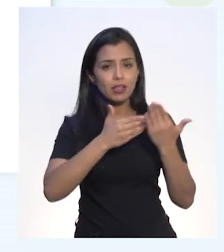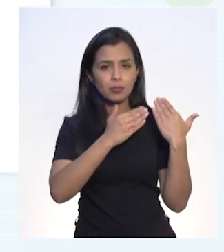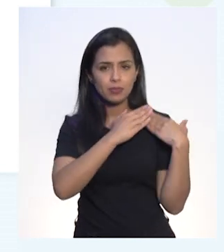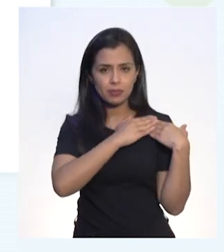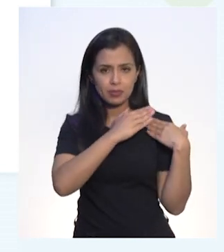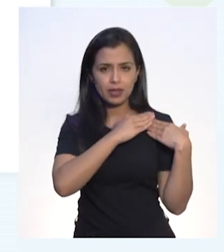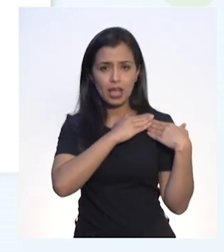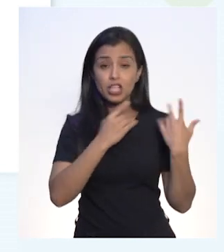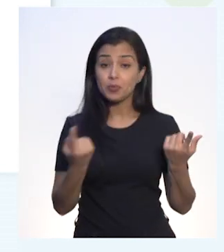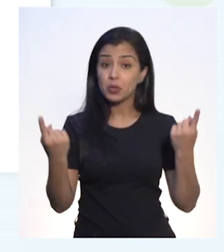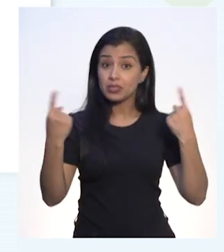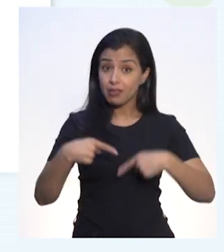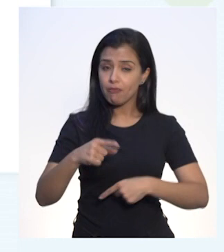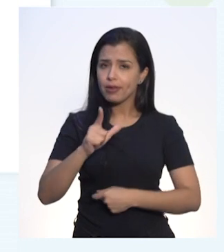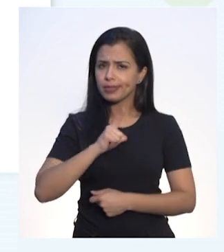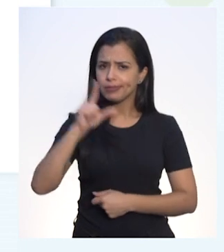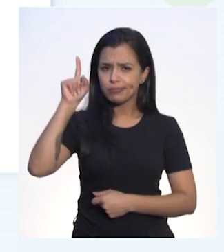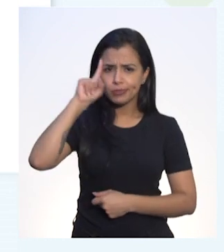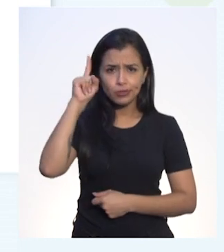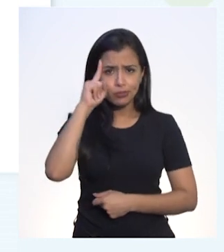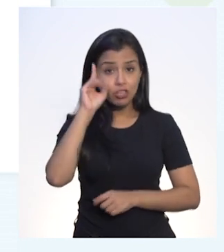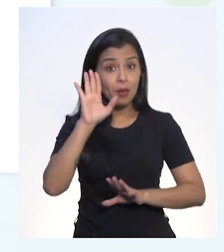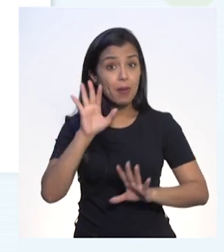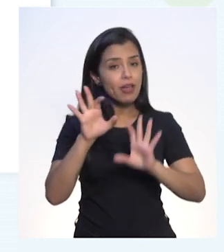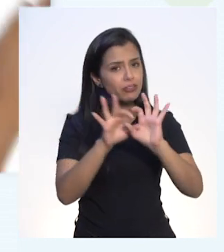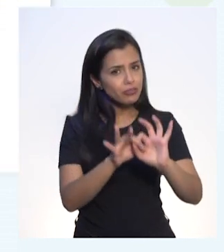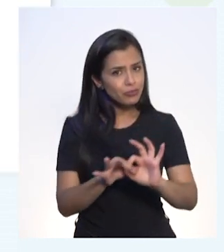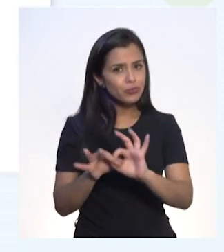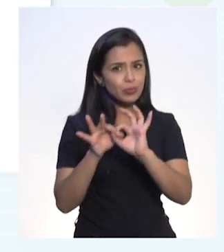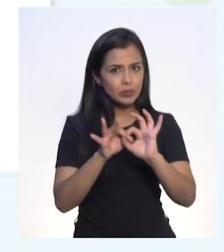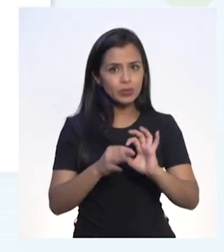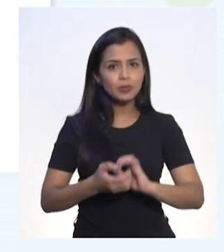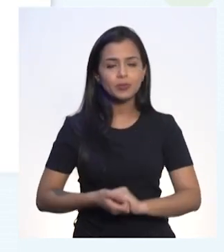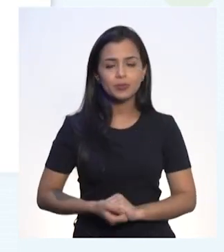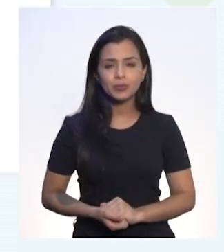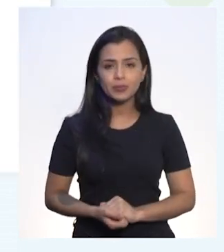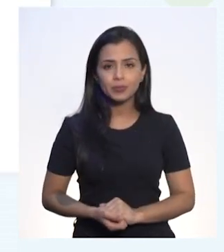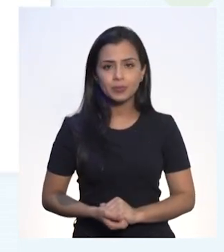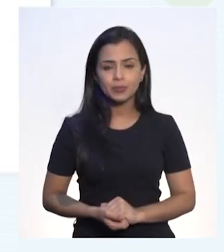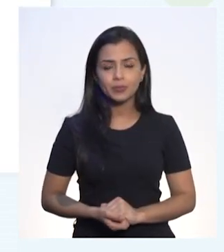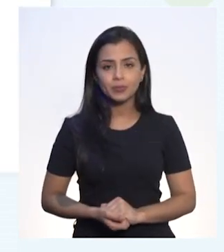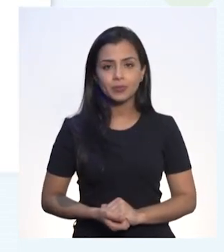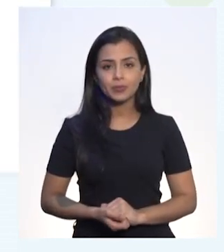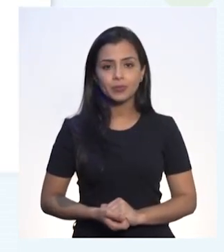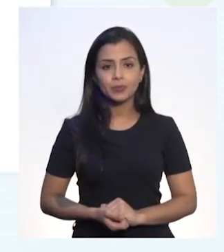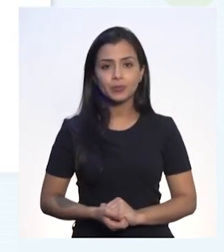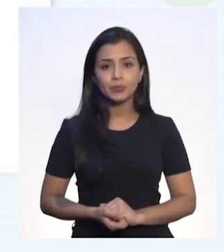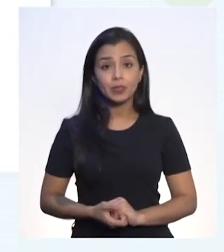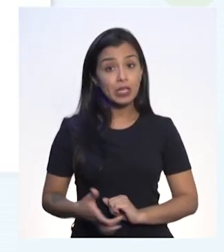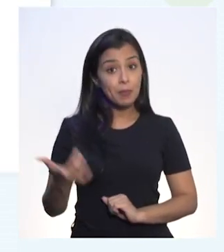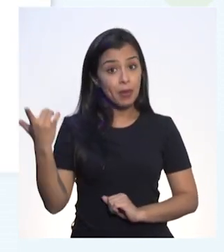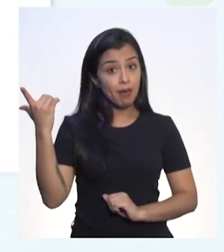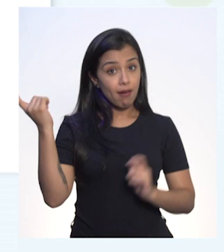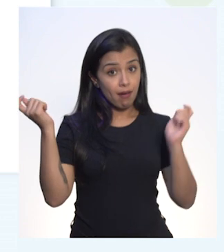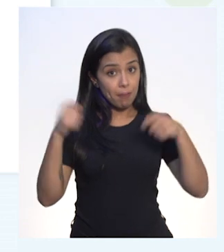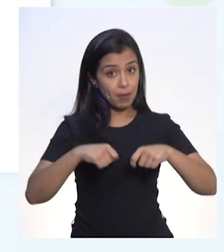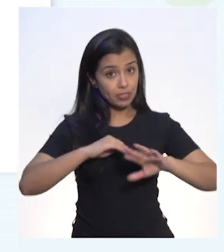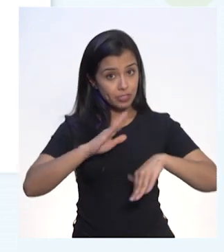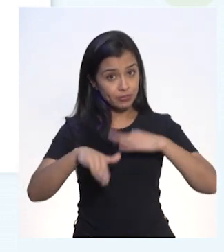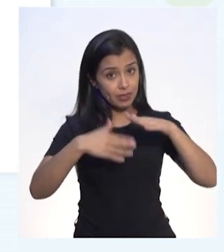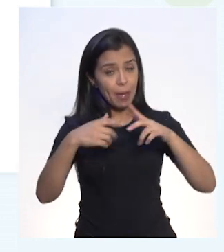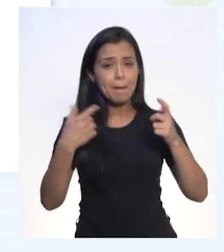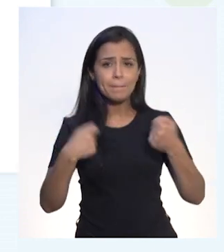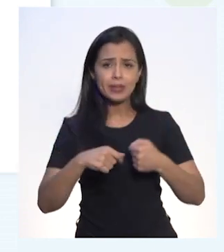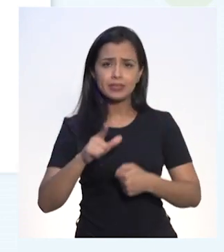dos desafios enfrentados coletivamente. Para avançar, nós precisamos desenvolver as